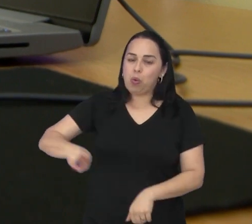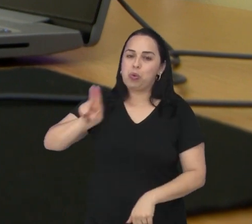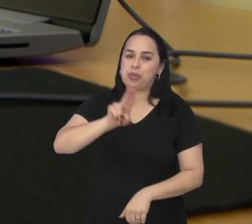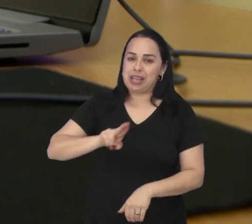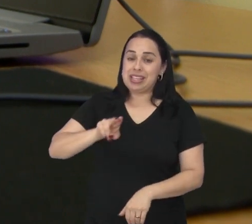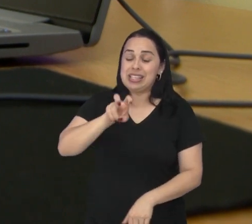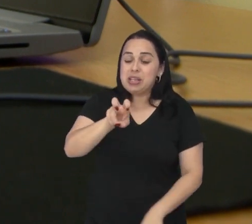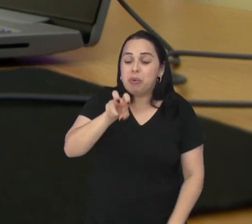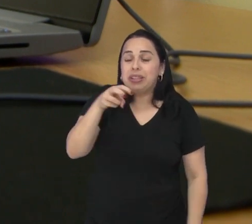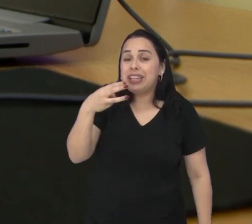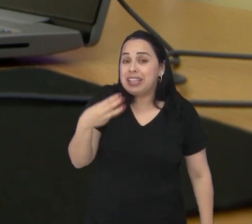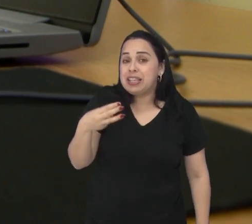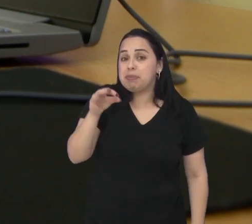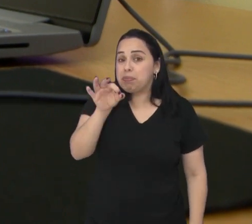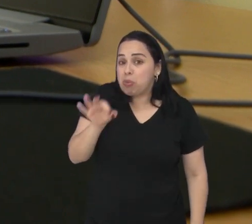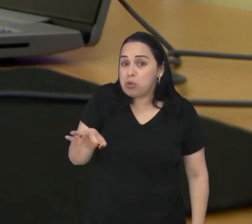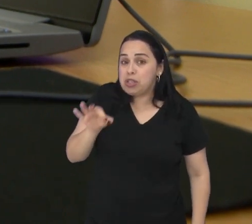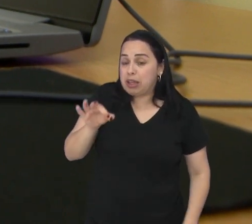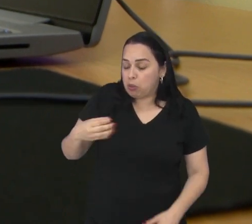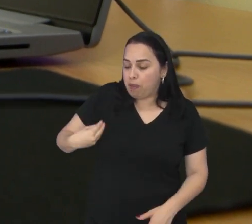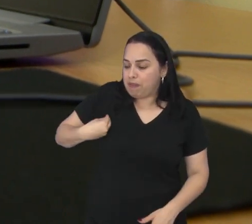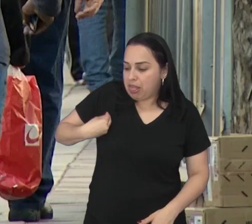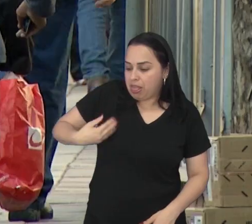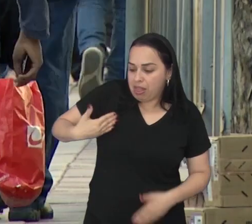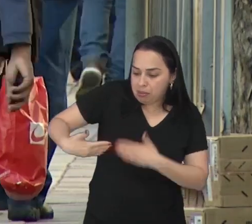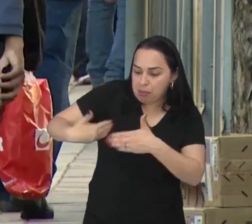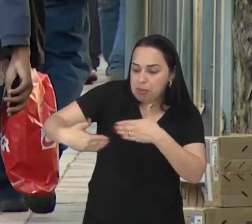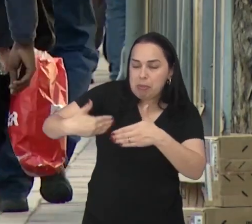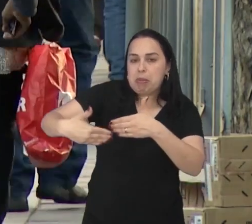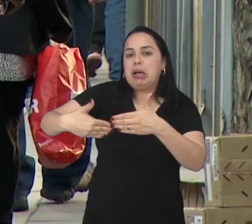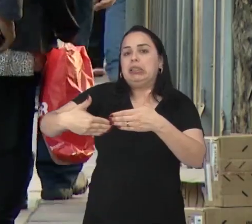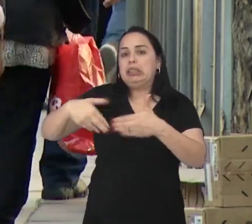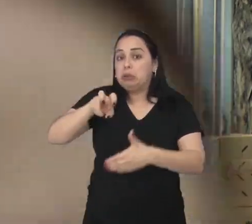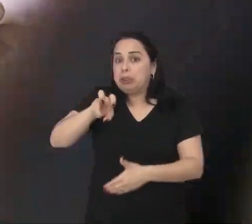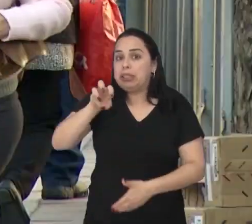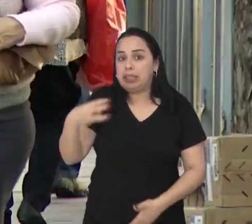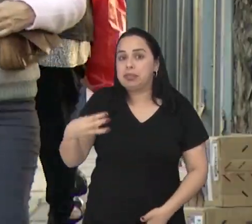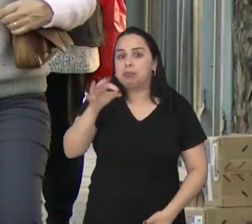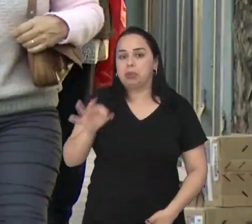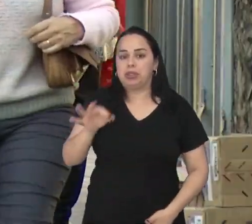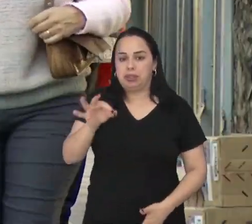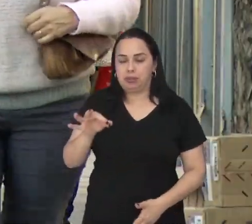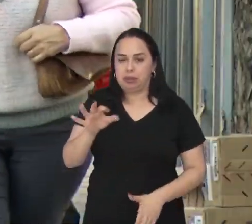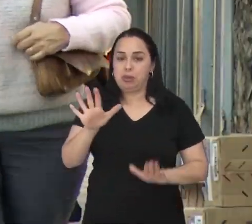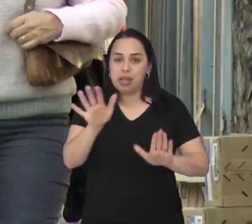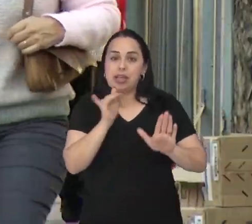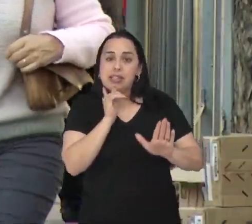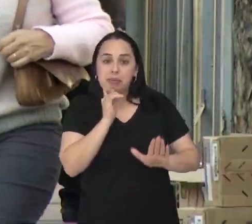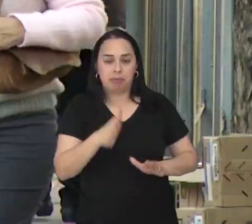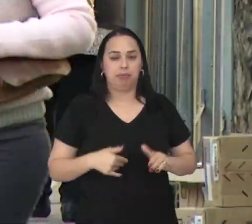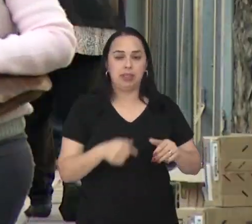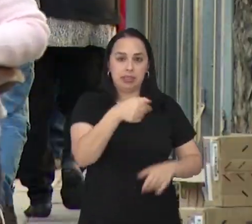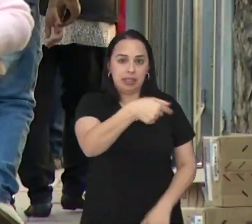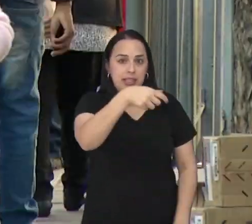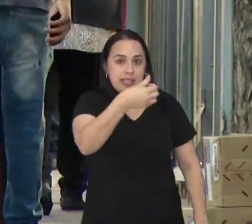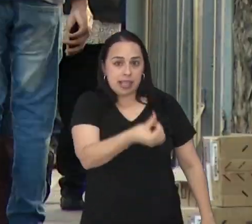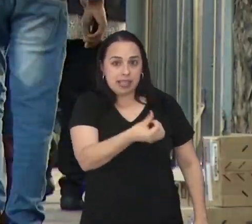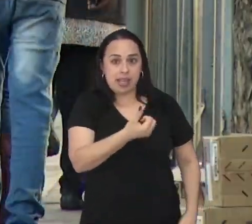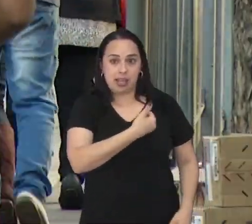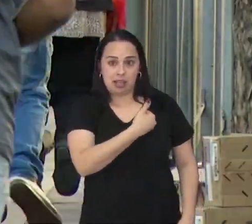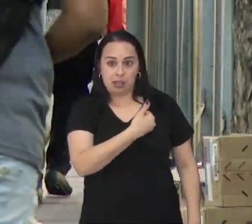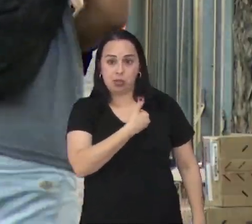passam 53% da vida conectados. Se colocado em prática, uma pessoa com 76 anos de